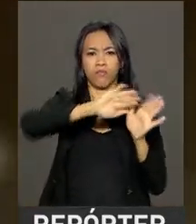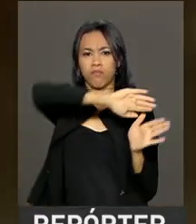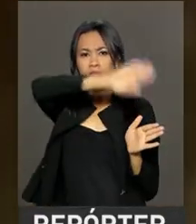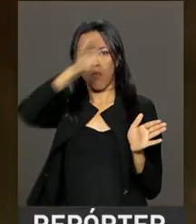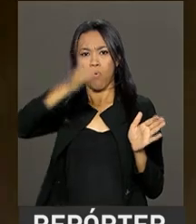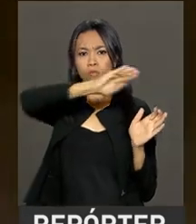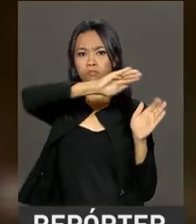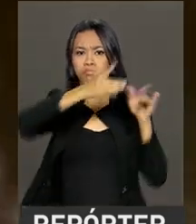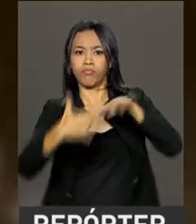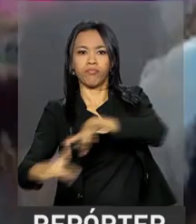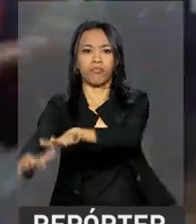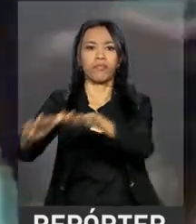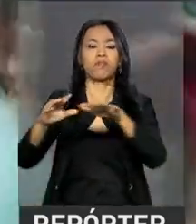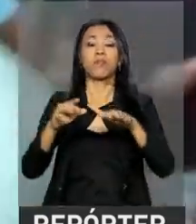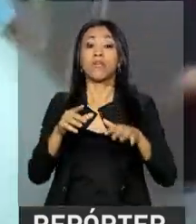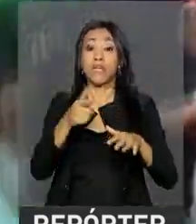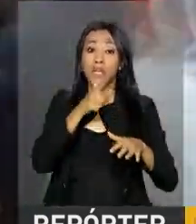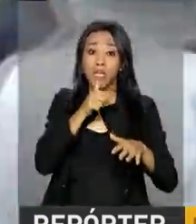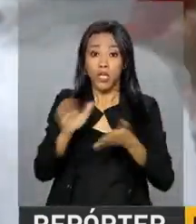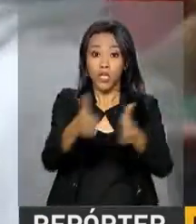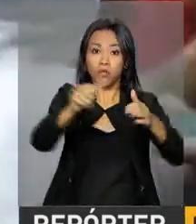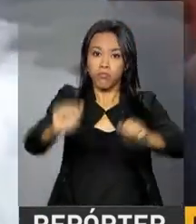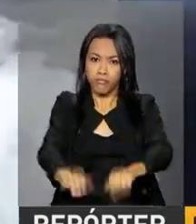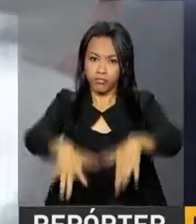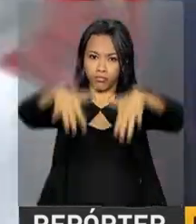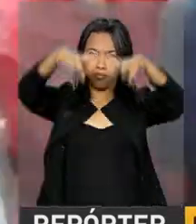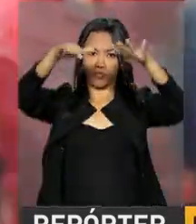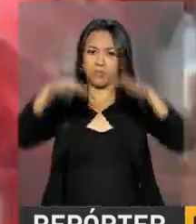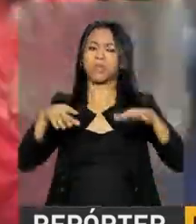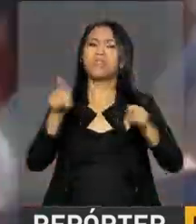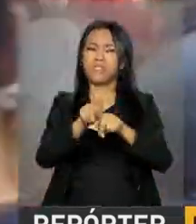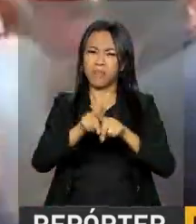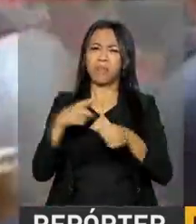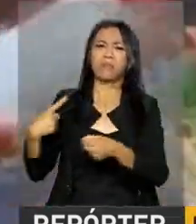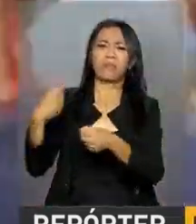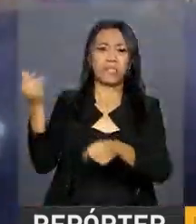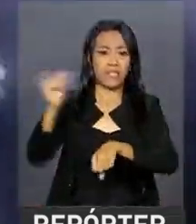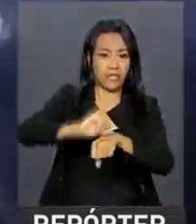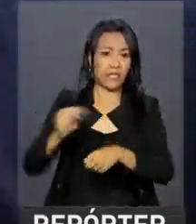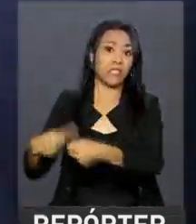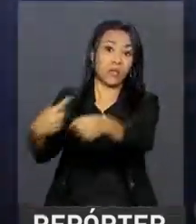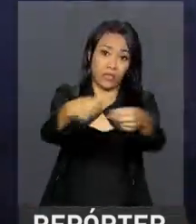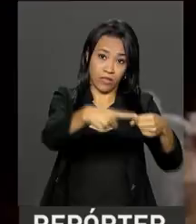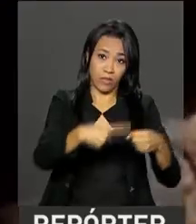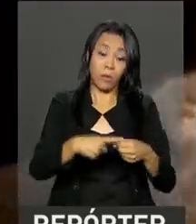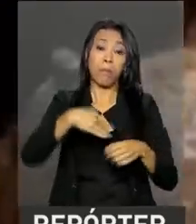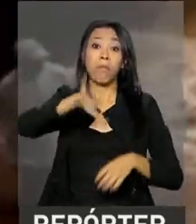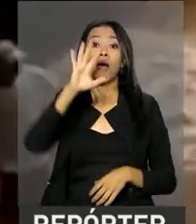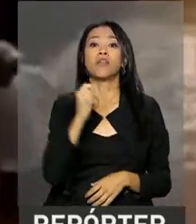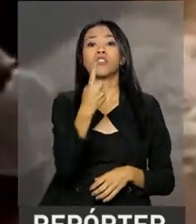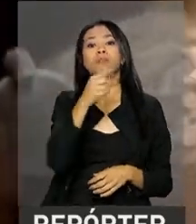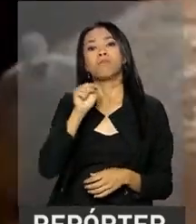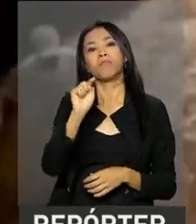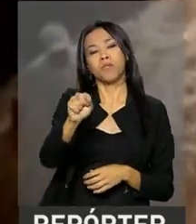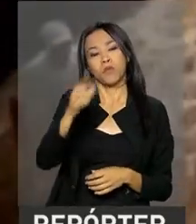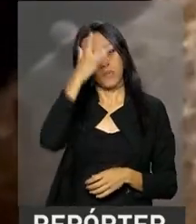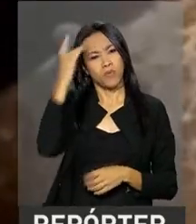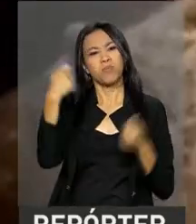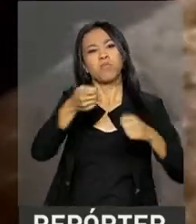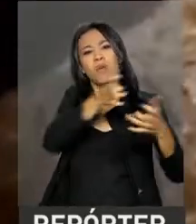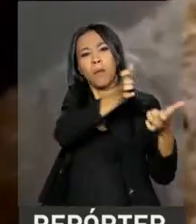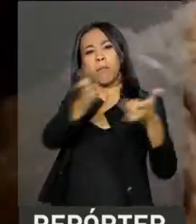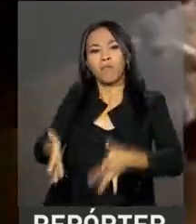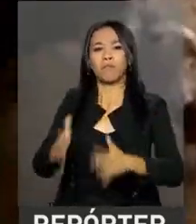dos rios e alagamentos em Maceó e no interior do estado mais de 1000 pessoas tiveram que deixar suas